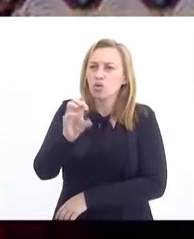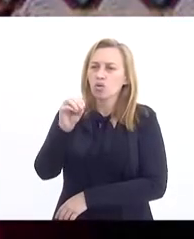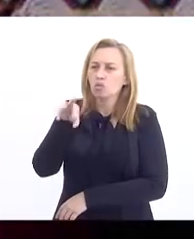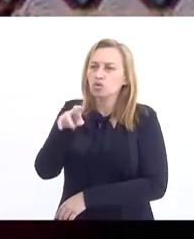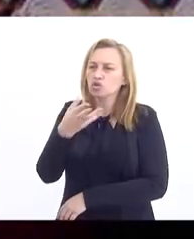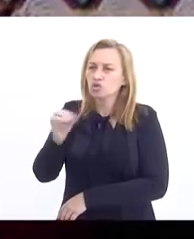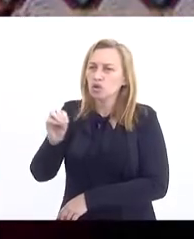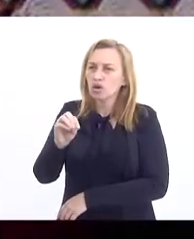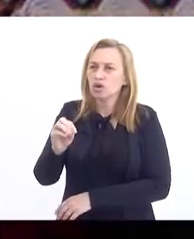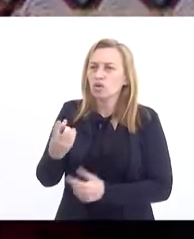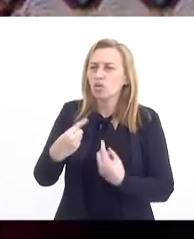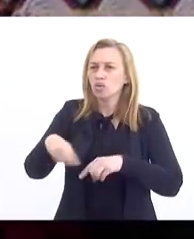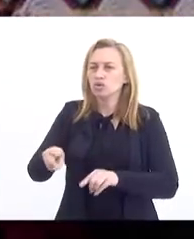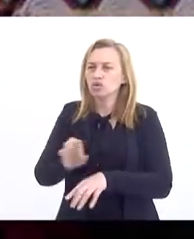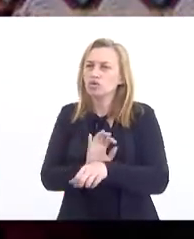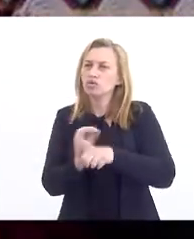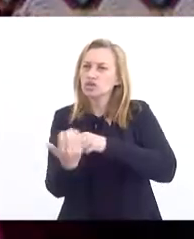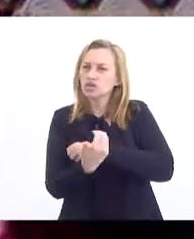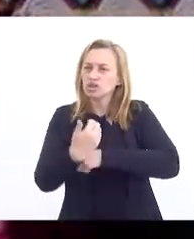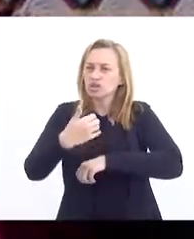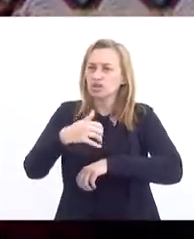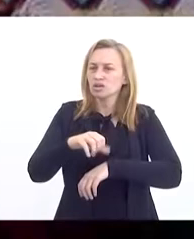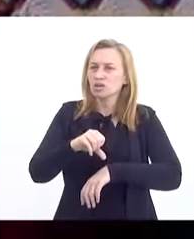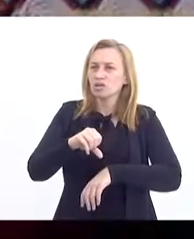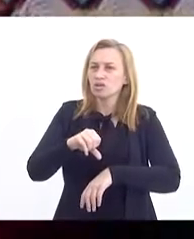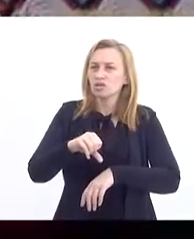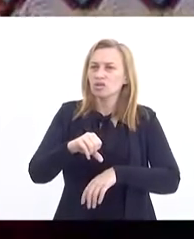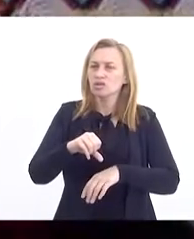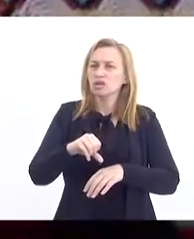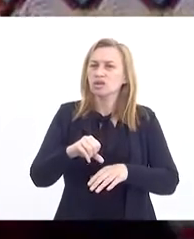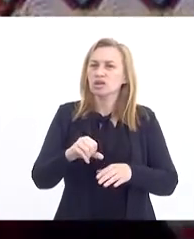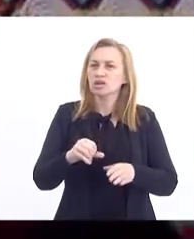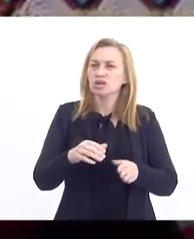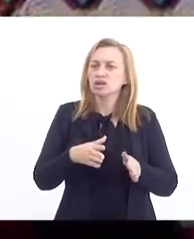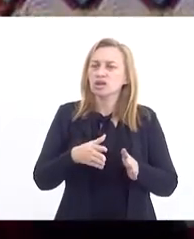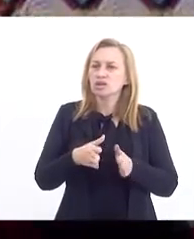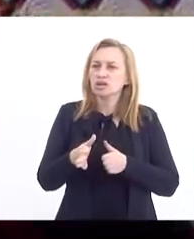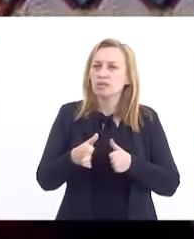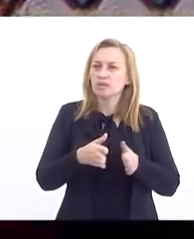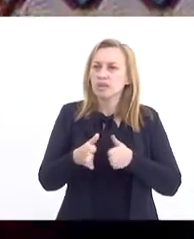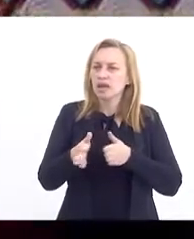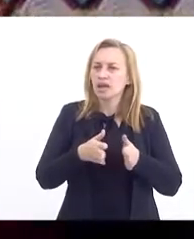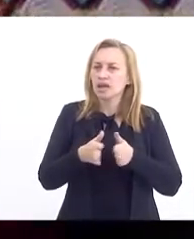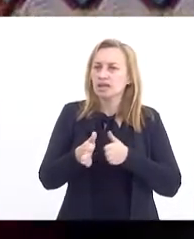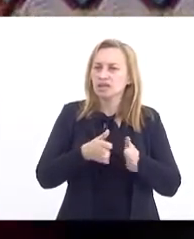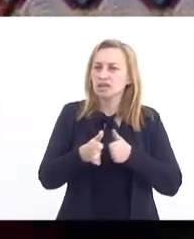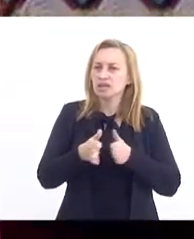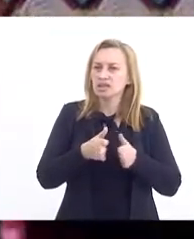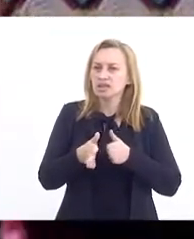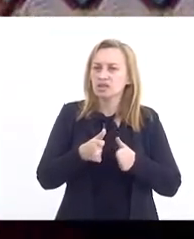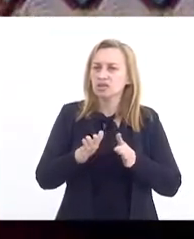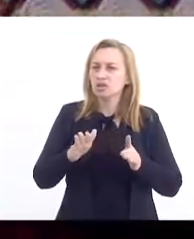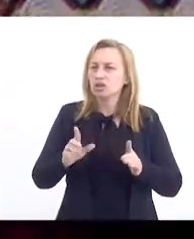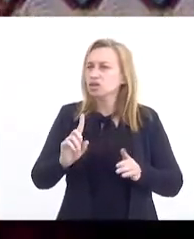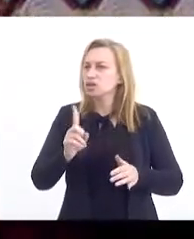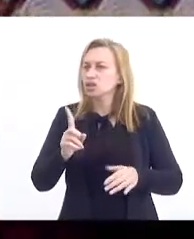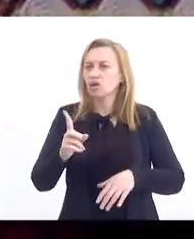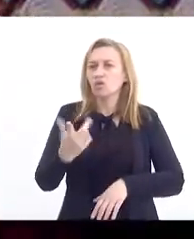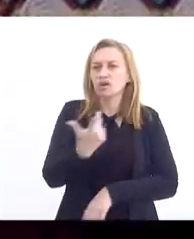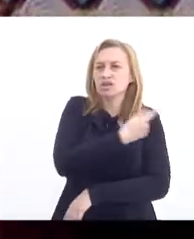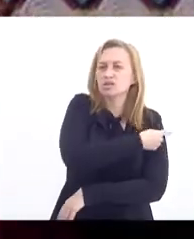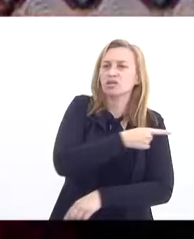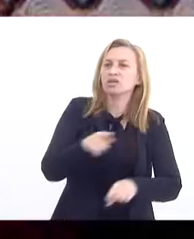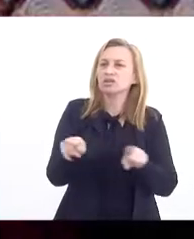contra a Covid-19 e garante a livre locomoção dos não vacinados, assim como proíbe